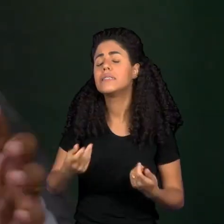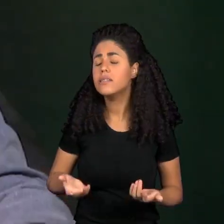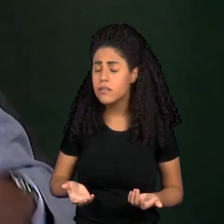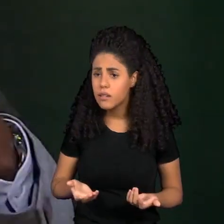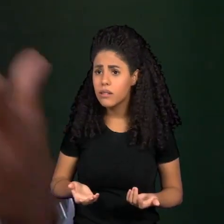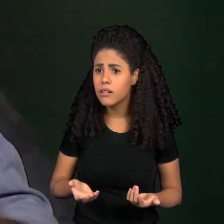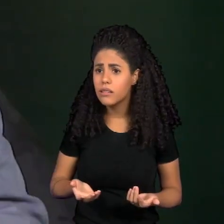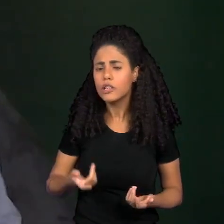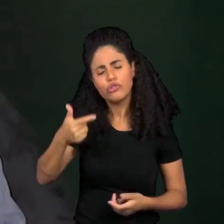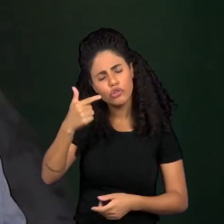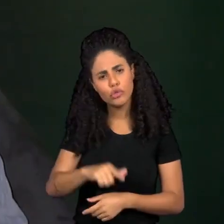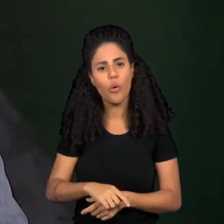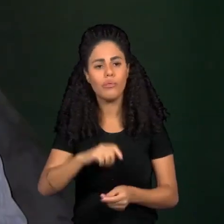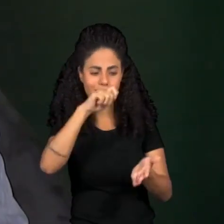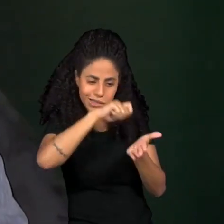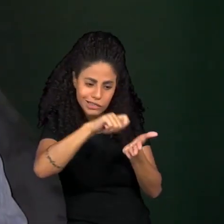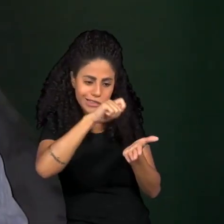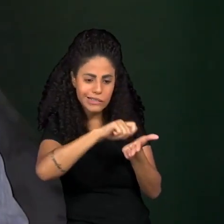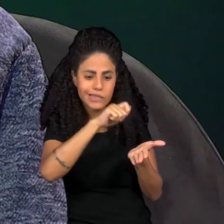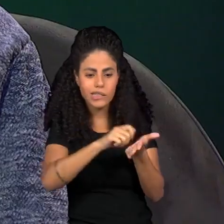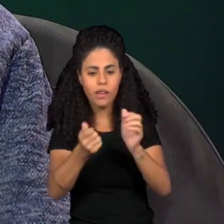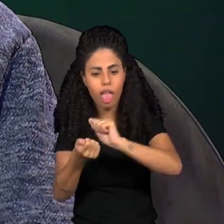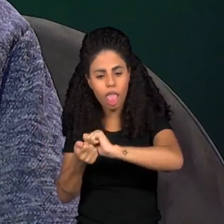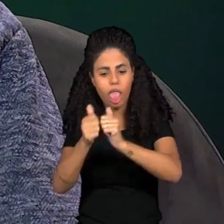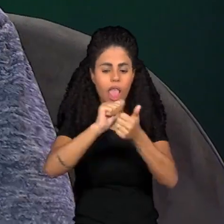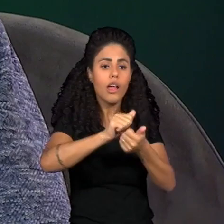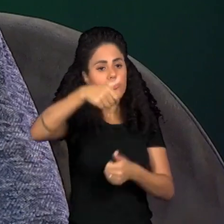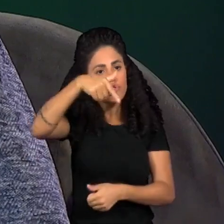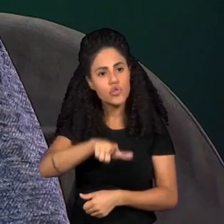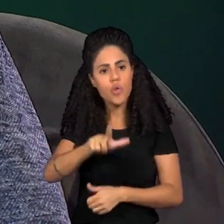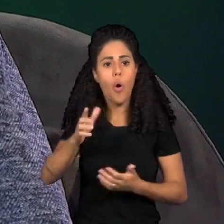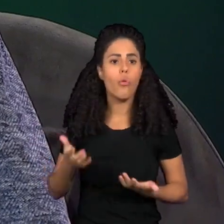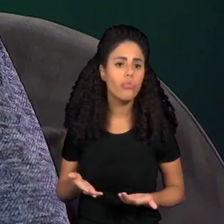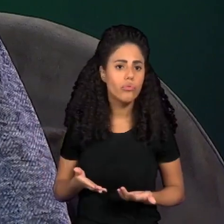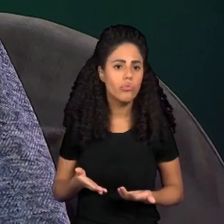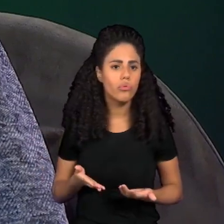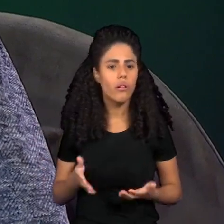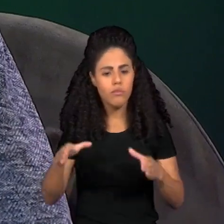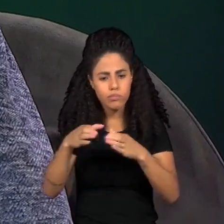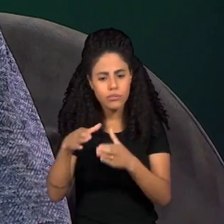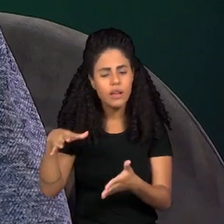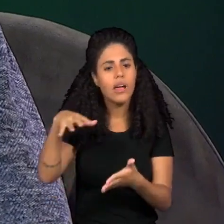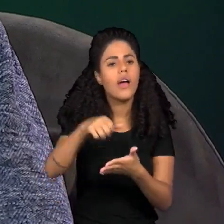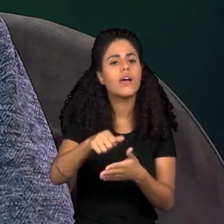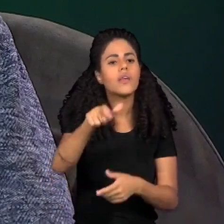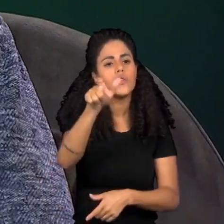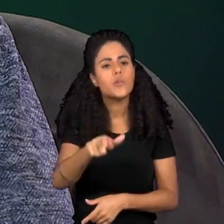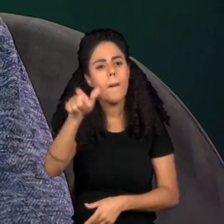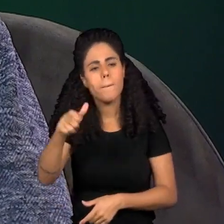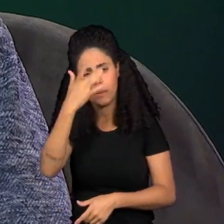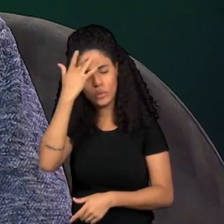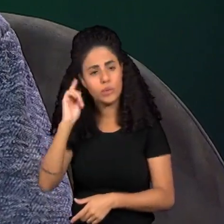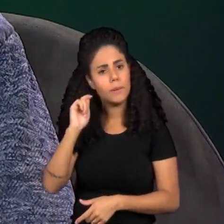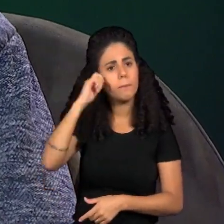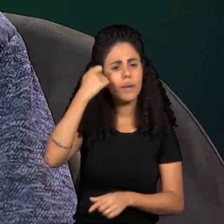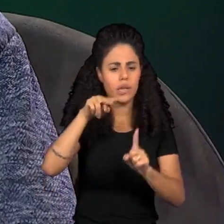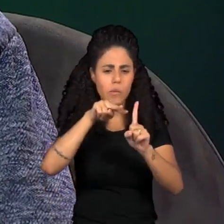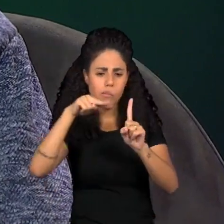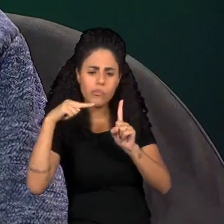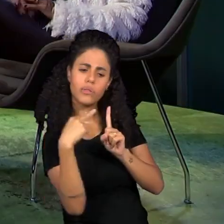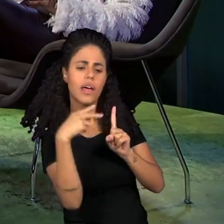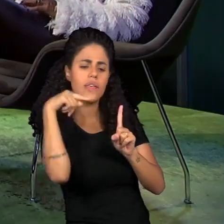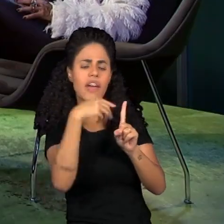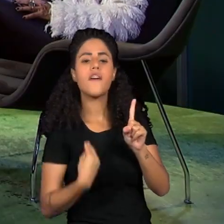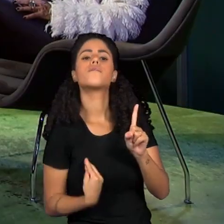ver... Revista e reescrita. Reescrita agora com intelectuais negros e vista do ponto... Né, de vista de